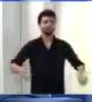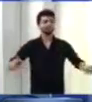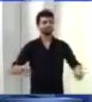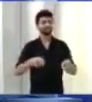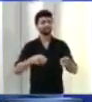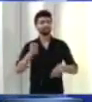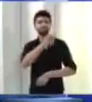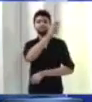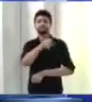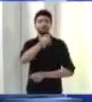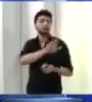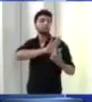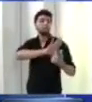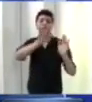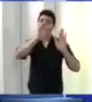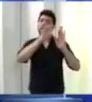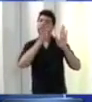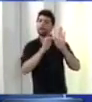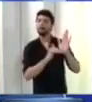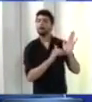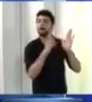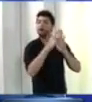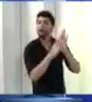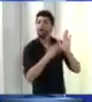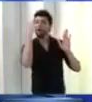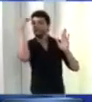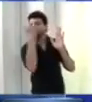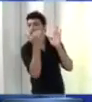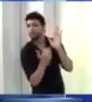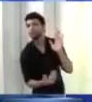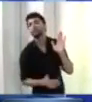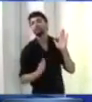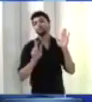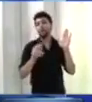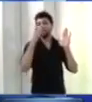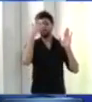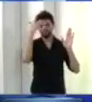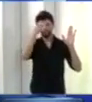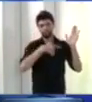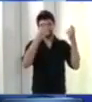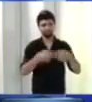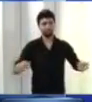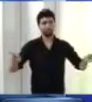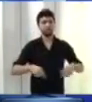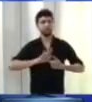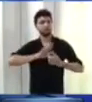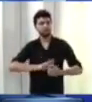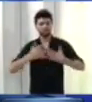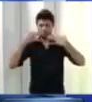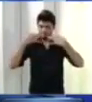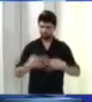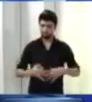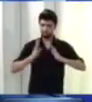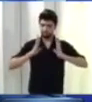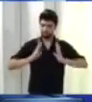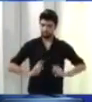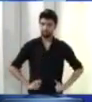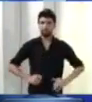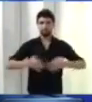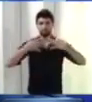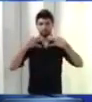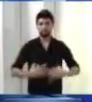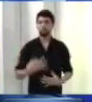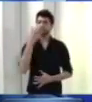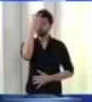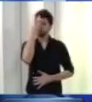com a batuta na mão, ele dita o ritmo da música. Como? Exigindo honestidade, sinceridade,